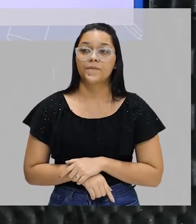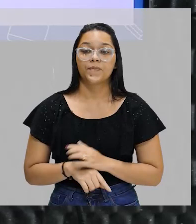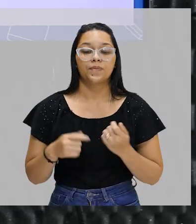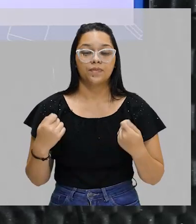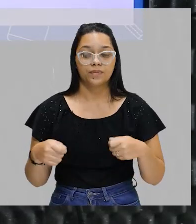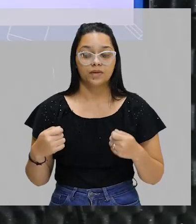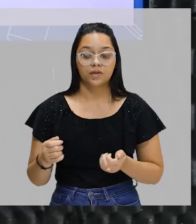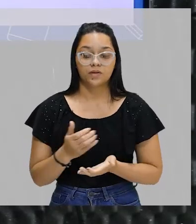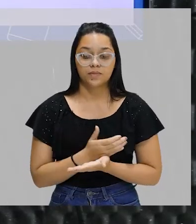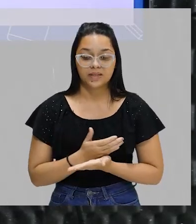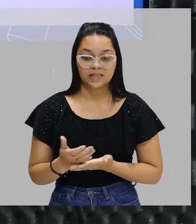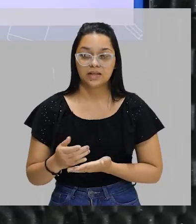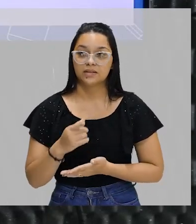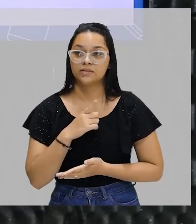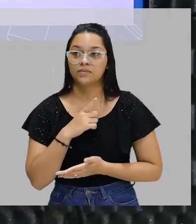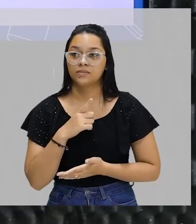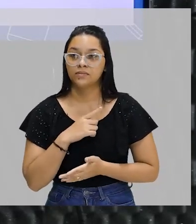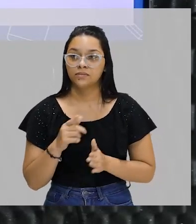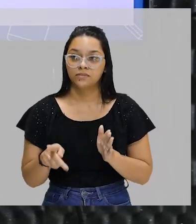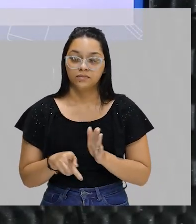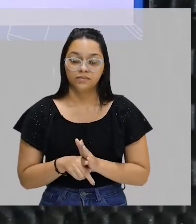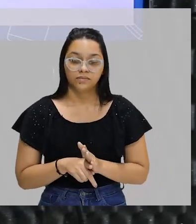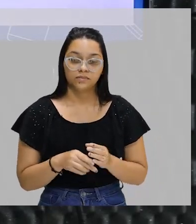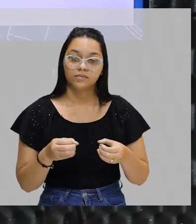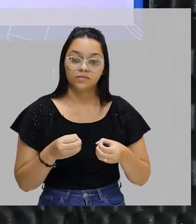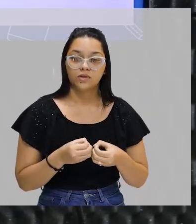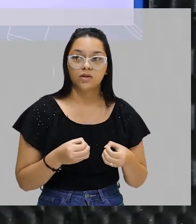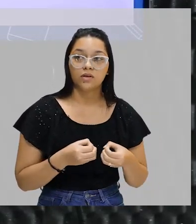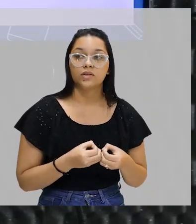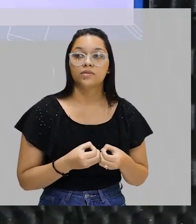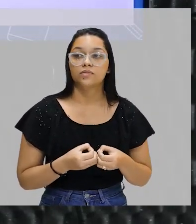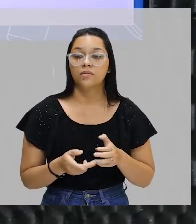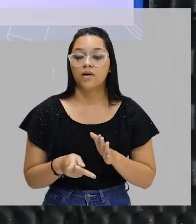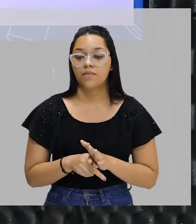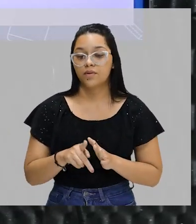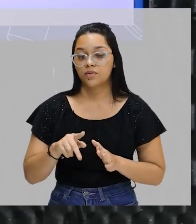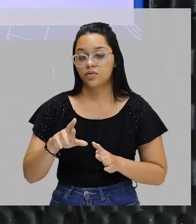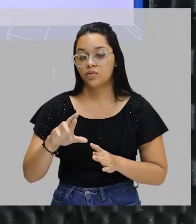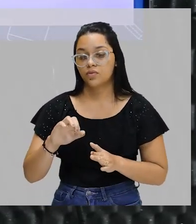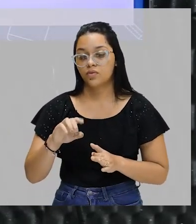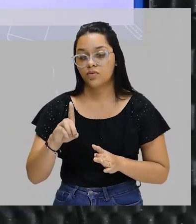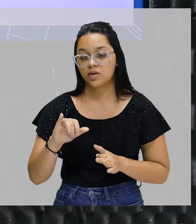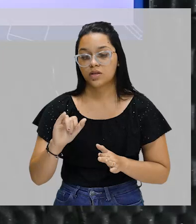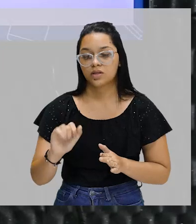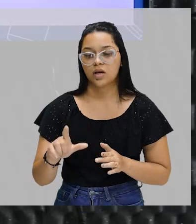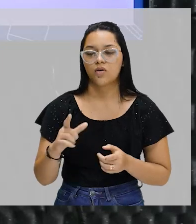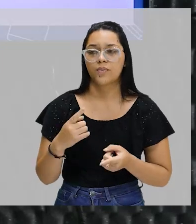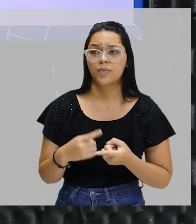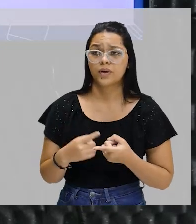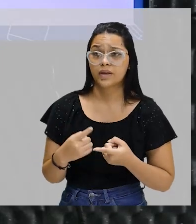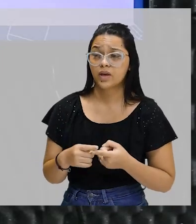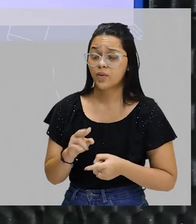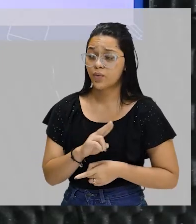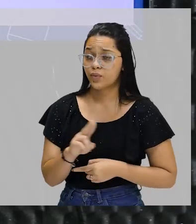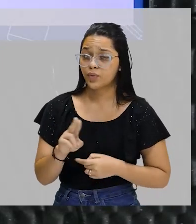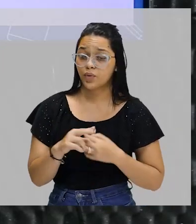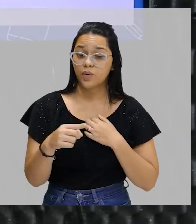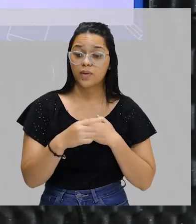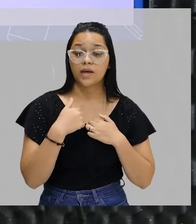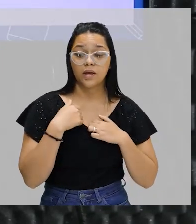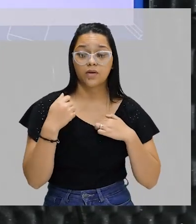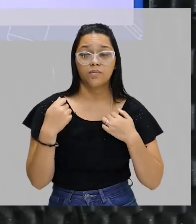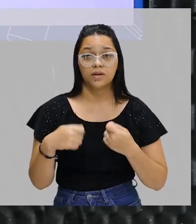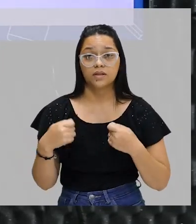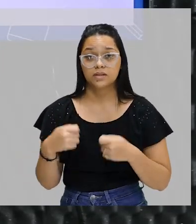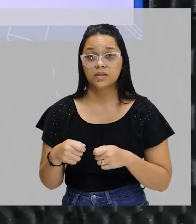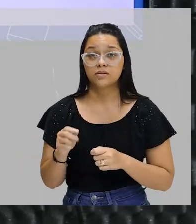deve iniciar a partir da extremidade mais próxima do radical. Porque no nome eu devo